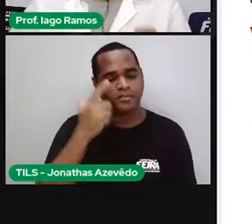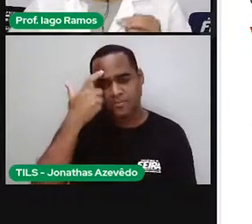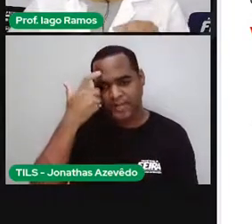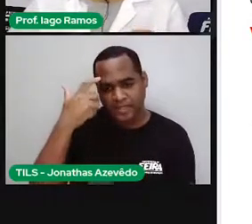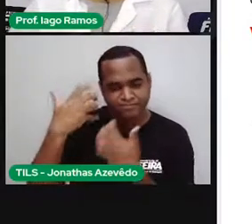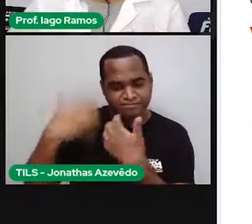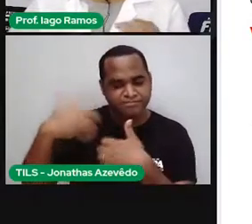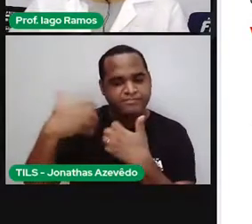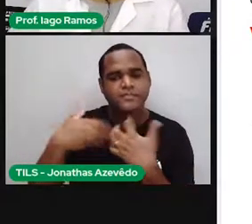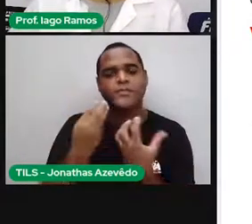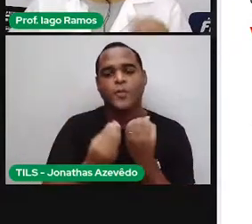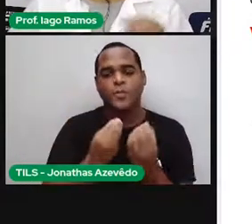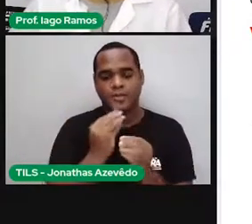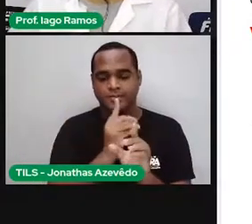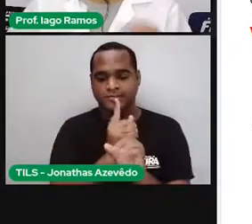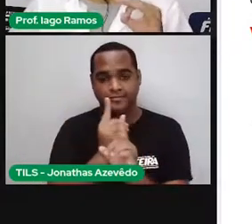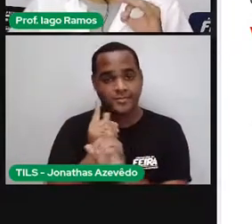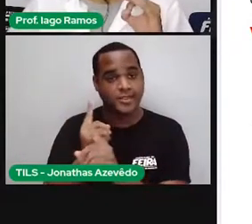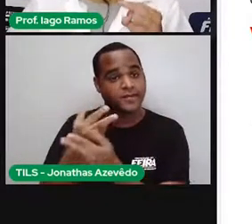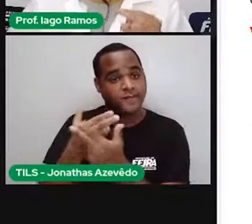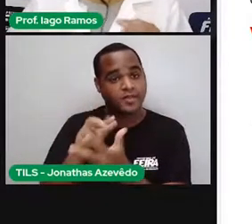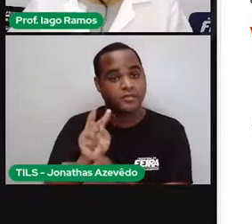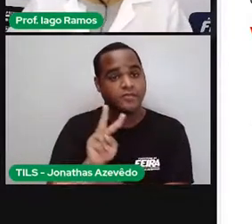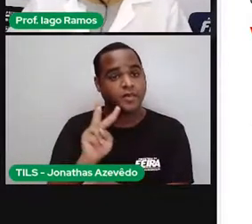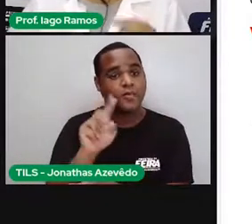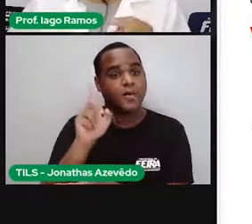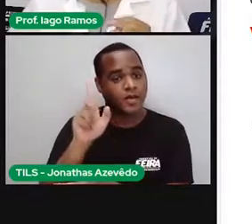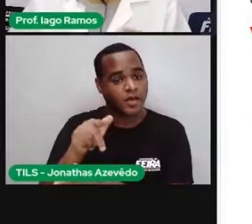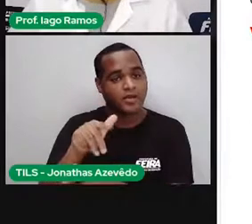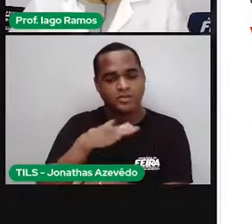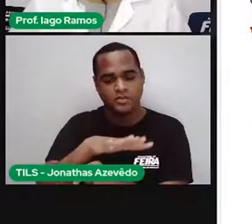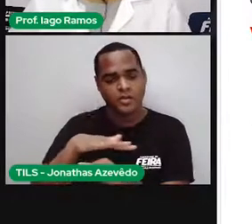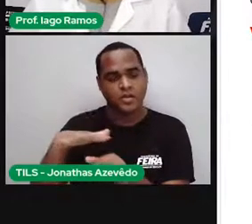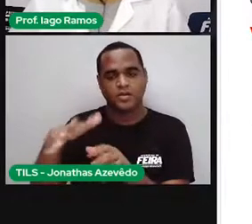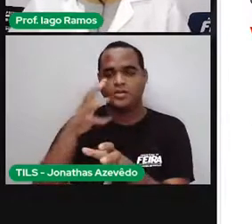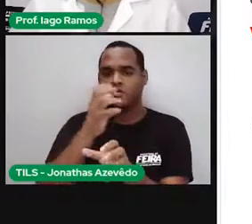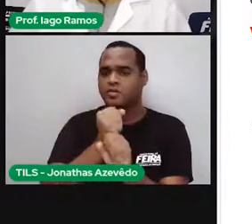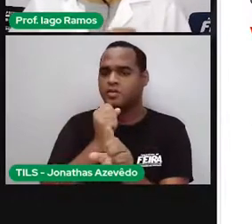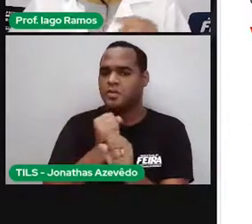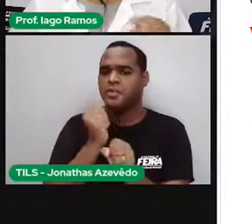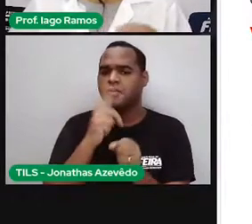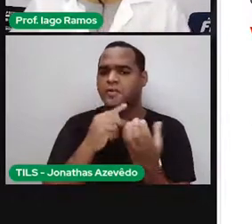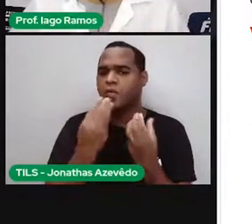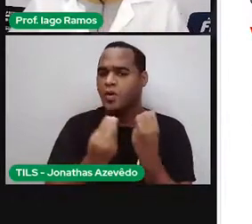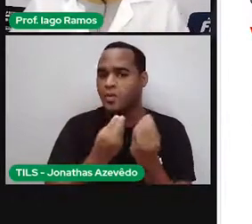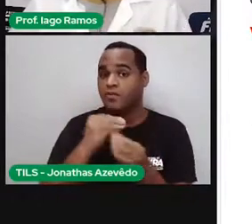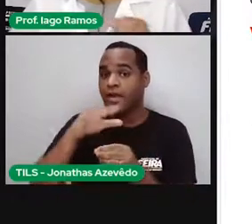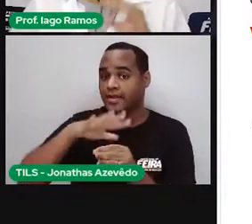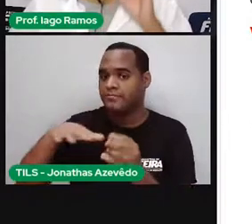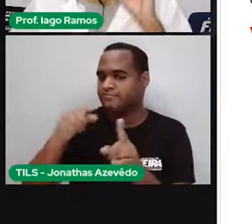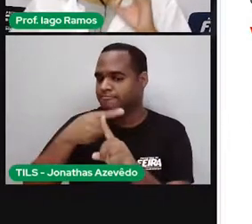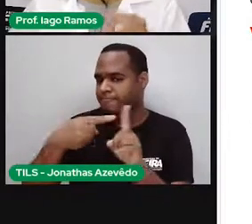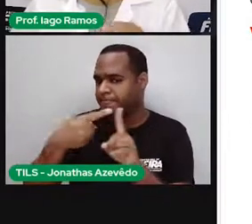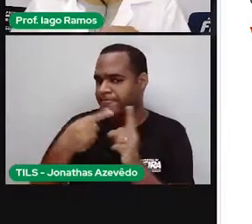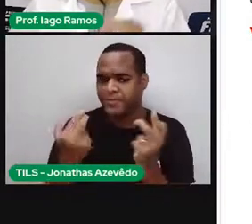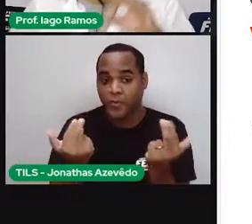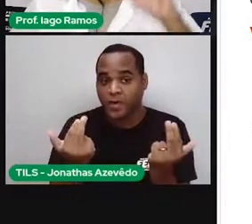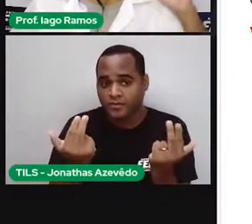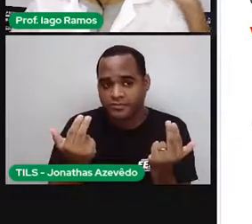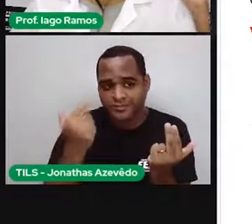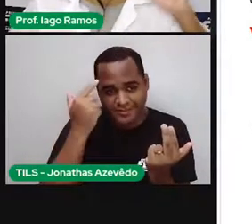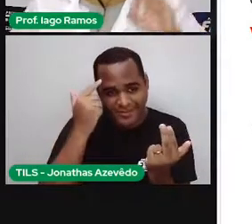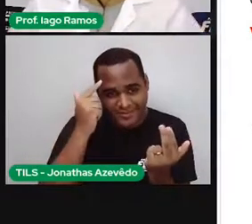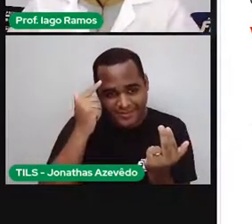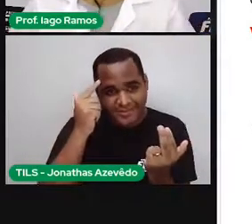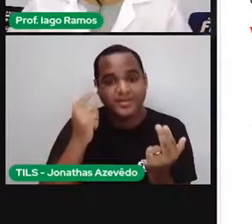pensar em como achar o valor da área daqueles triângulos são triângulos semelhantes então se você achar